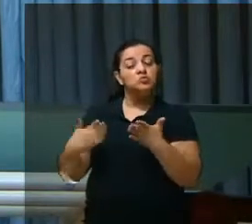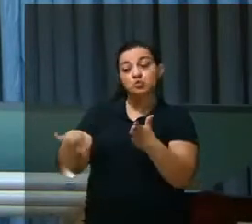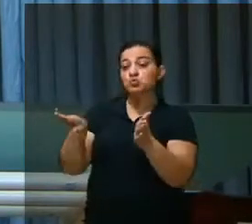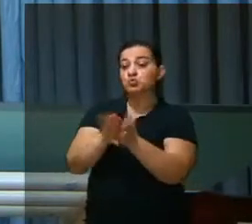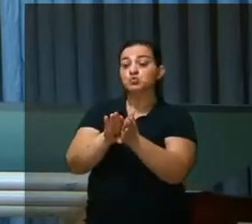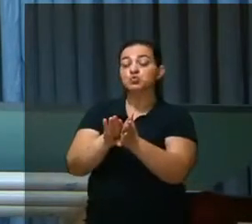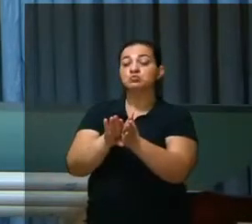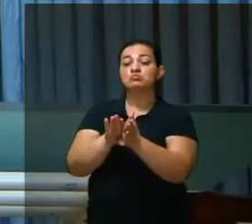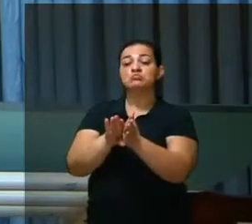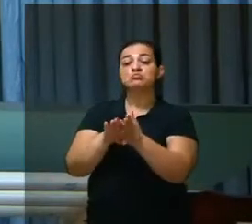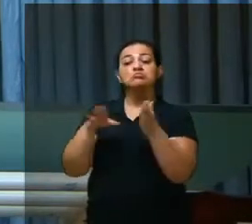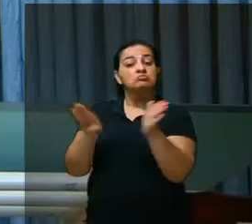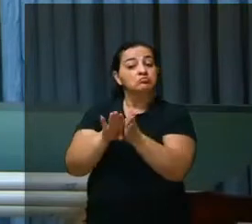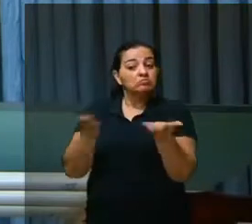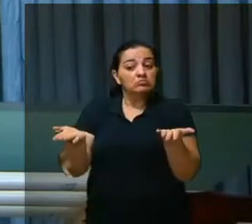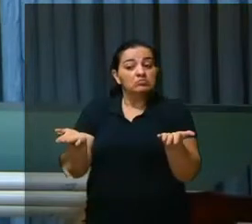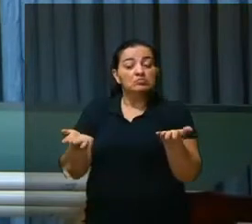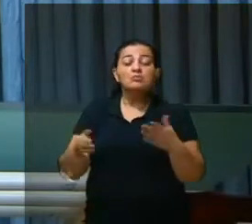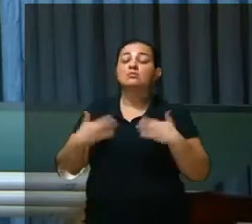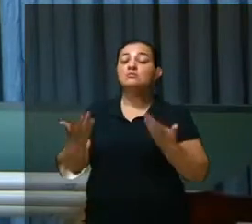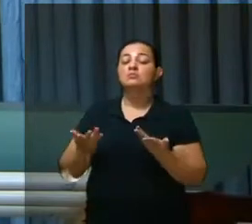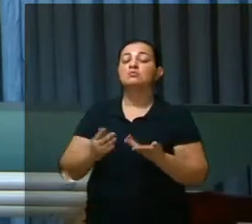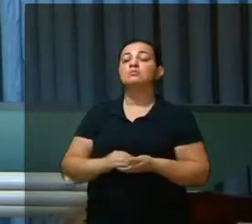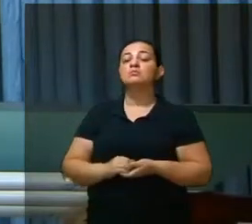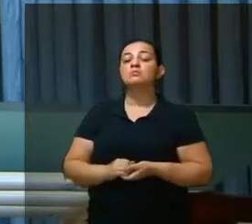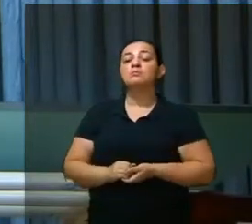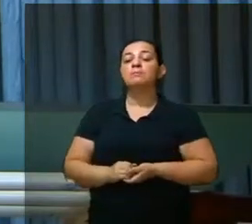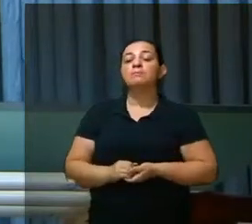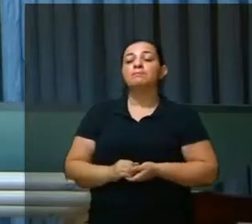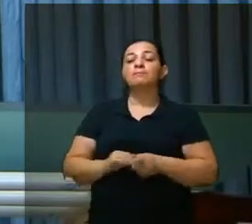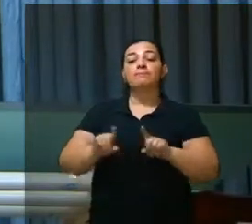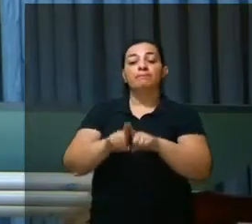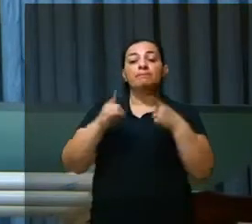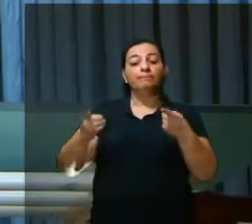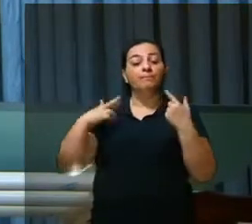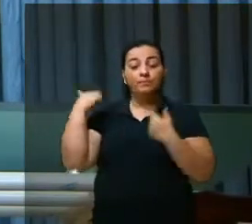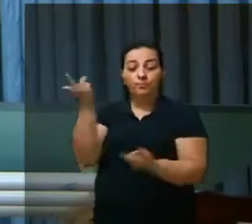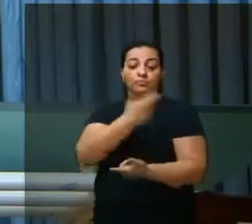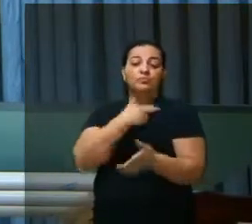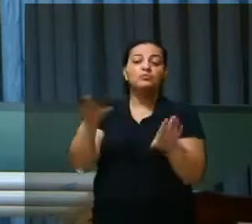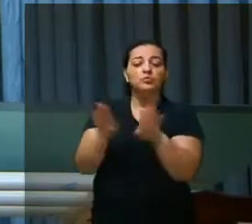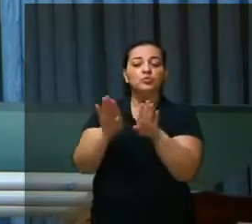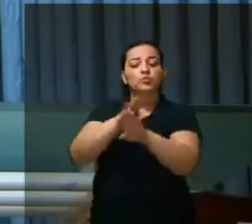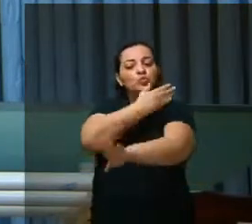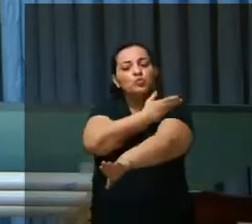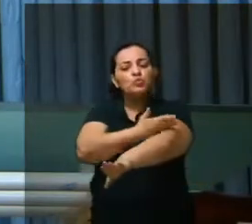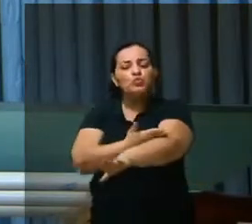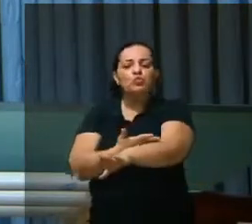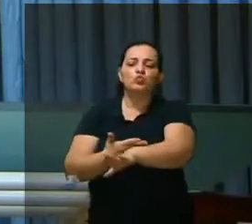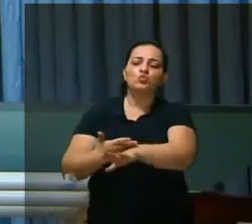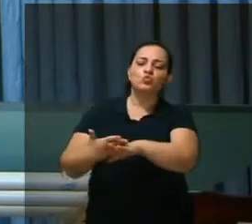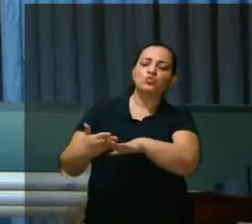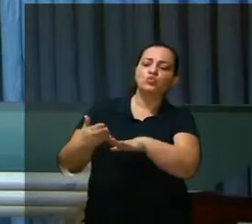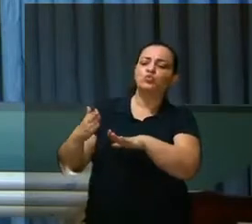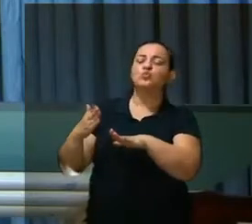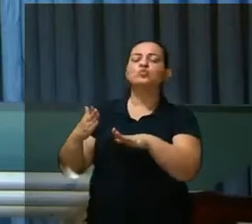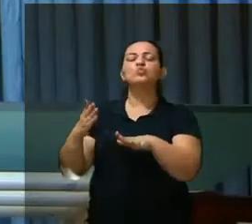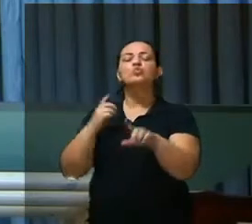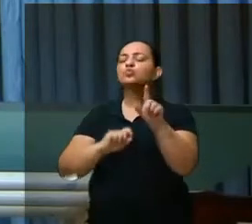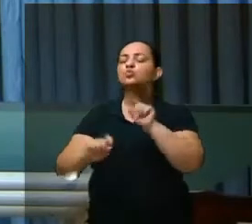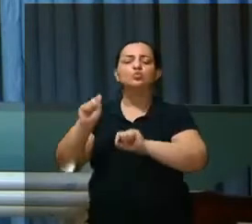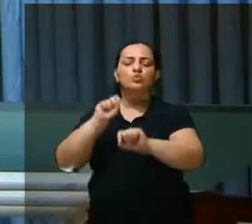chegar chegou Oi e aí mas a gente também vai se acostumando na